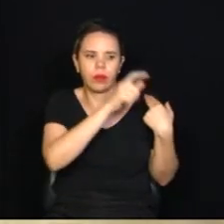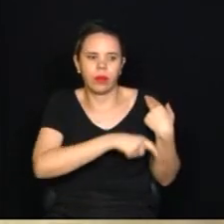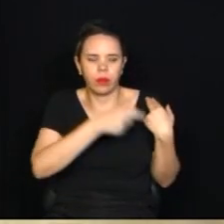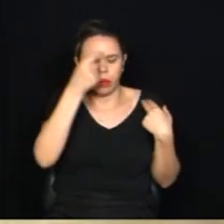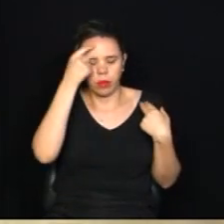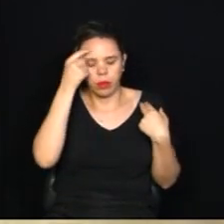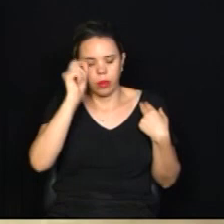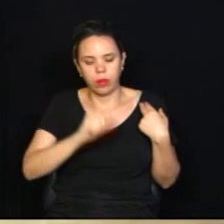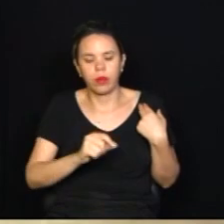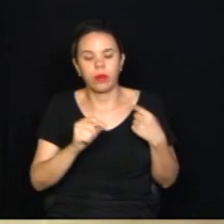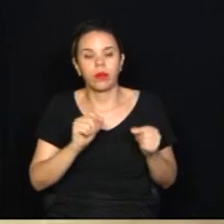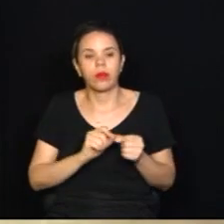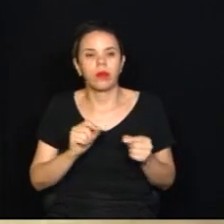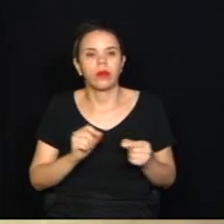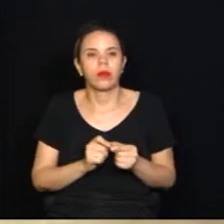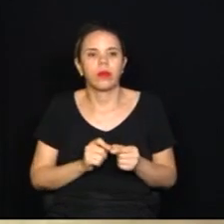de